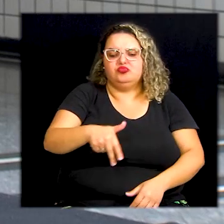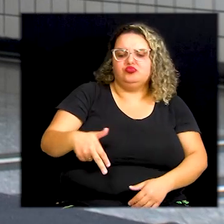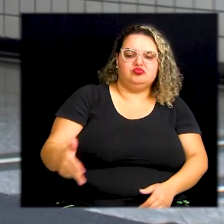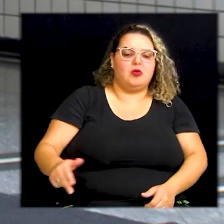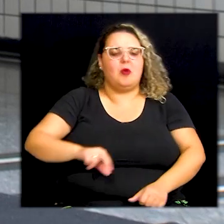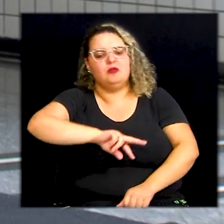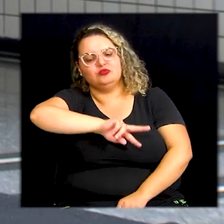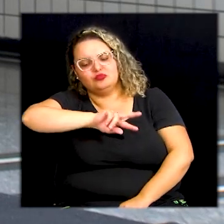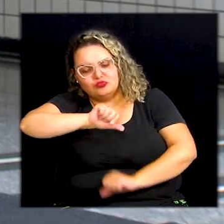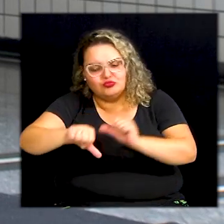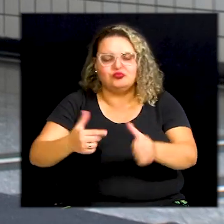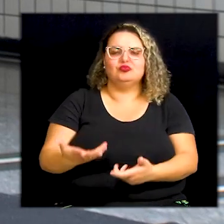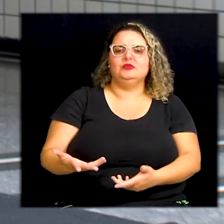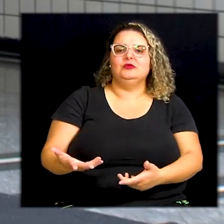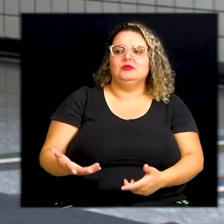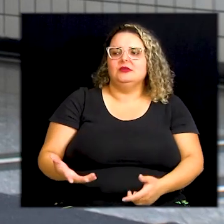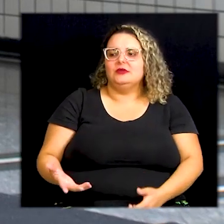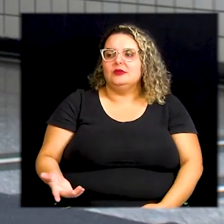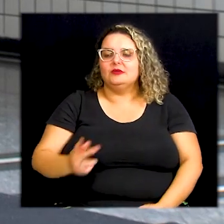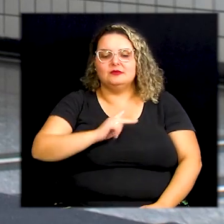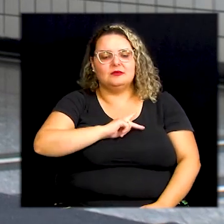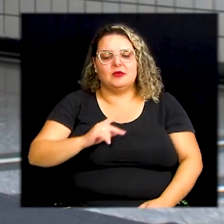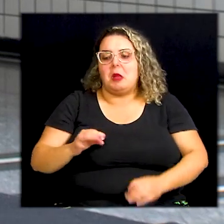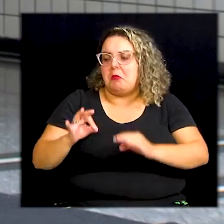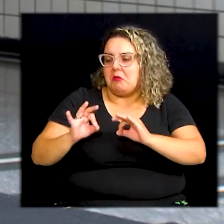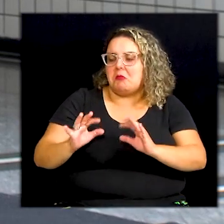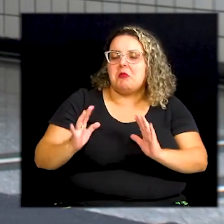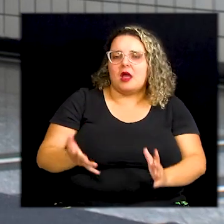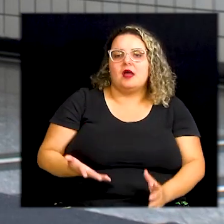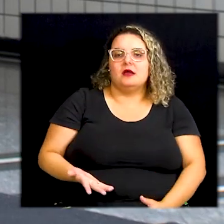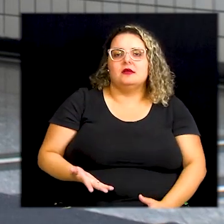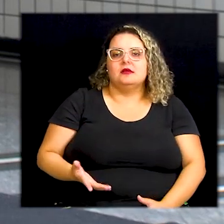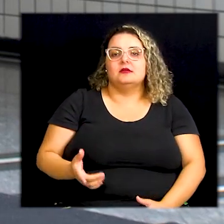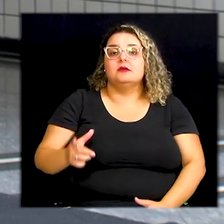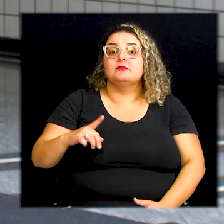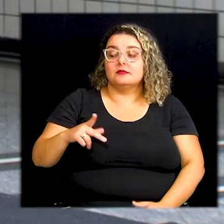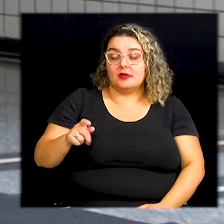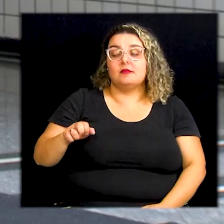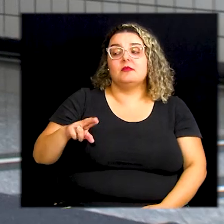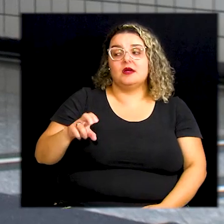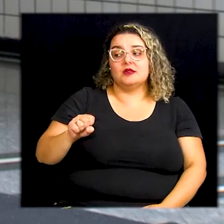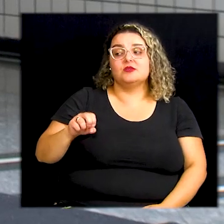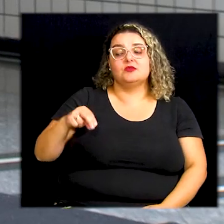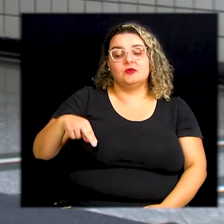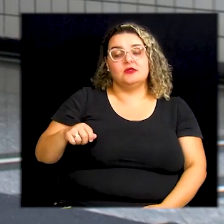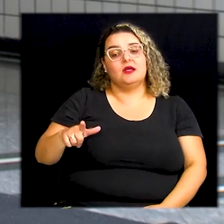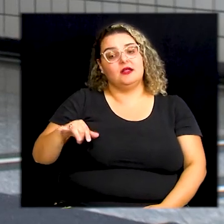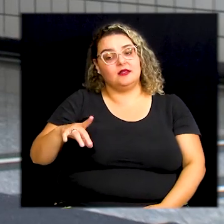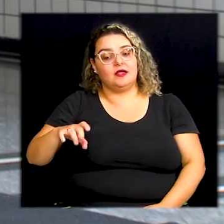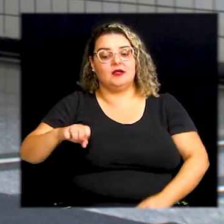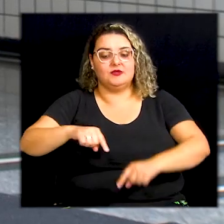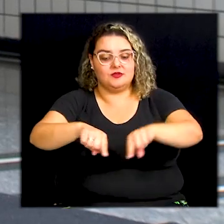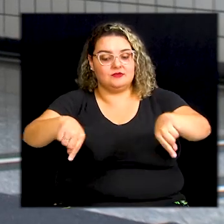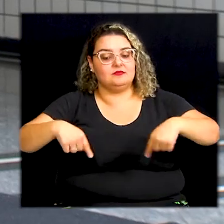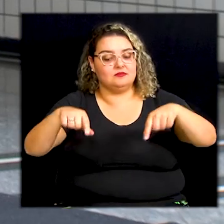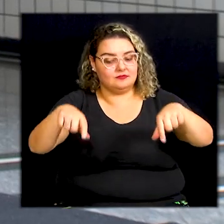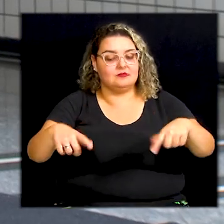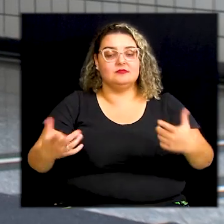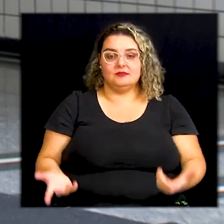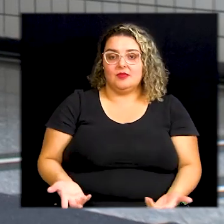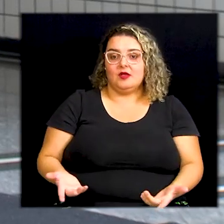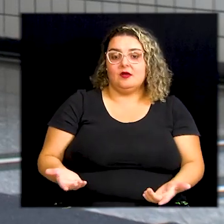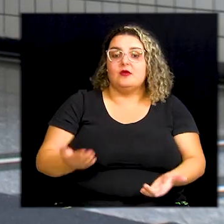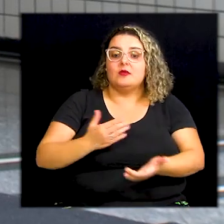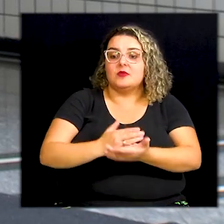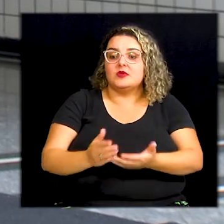pum, inverteu o jogo de novo, o cara da Ponte fez o desarme. Falei, então, tem personalidade em campo, porque começou fazendo